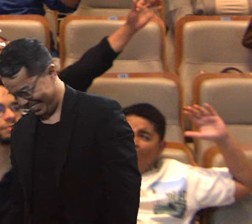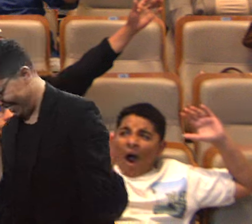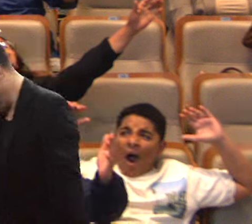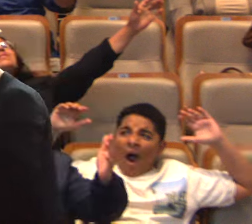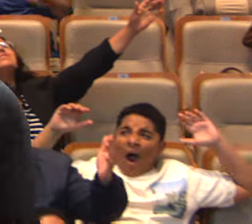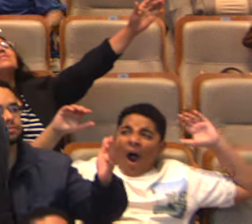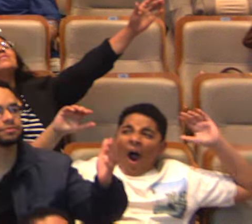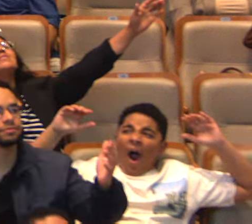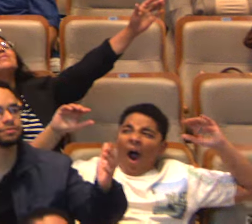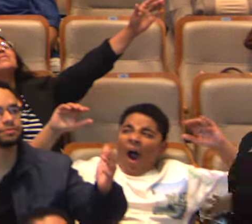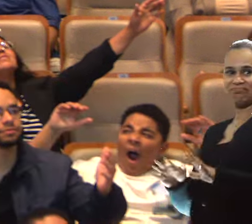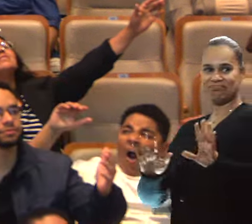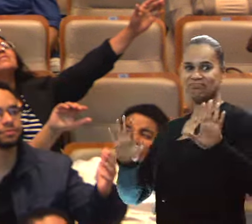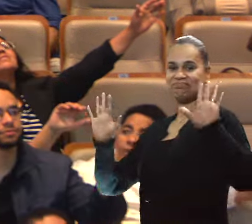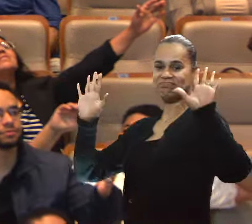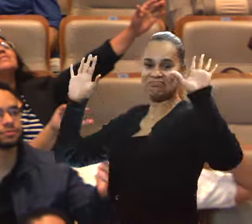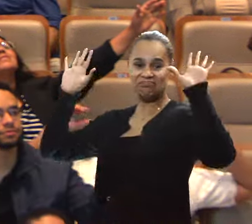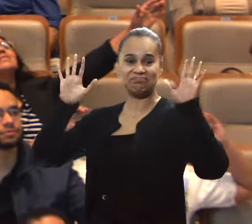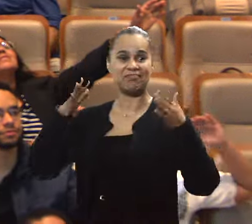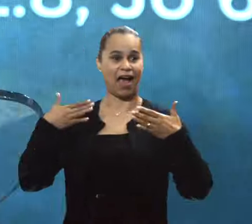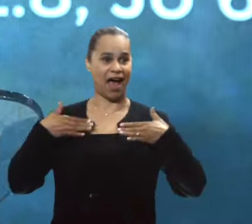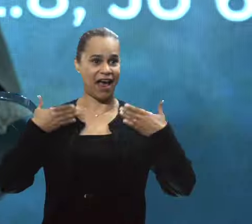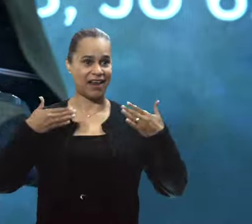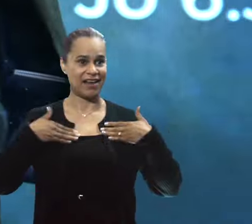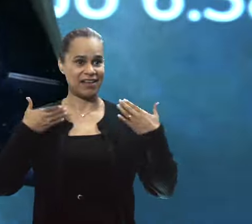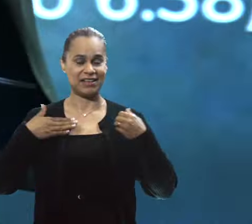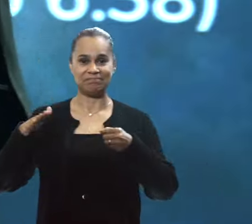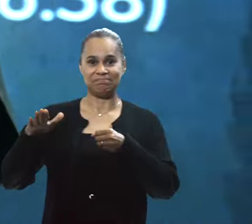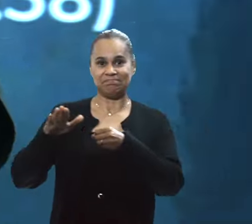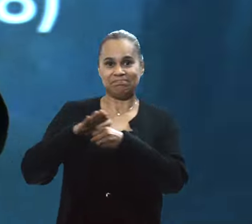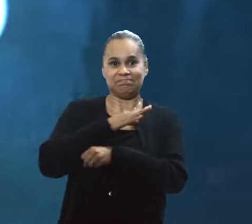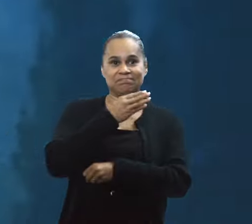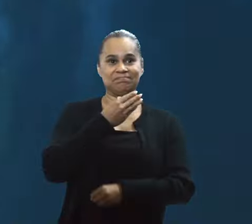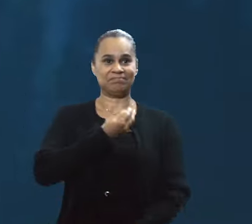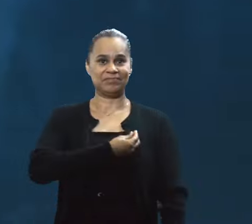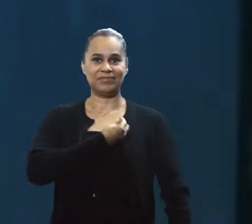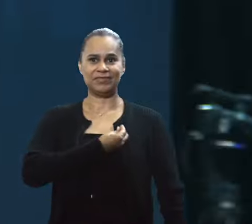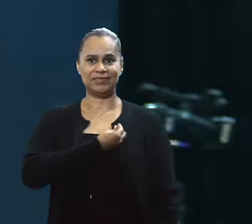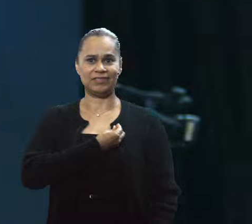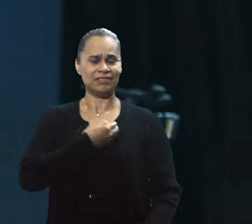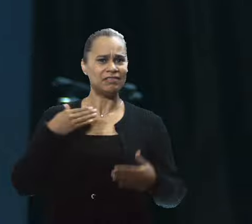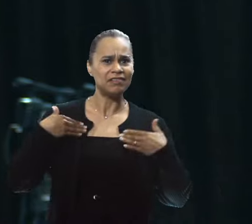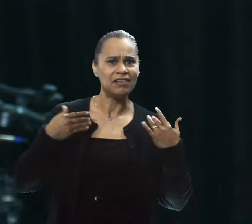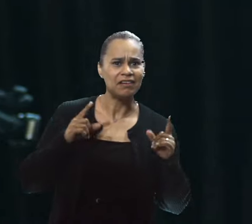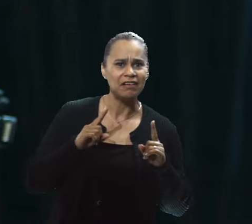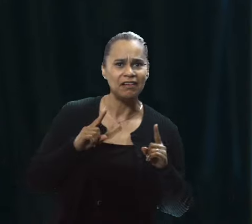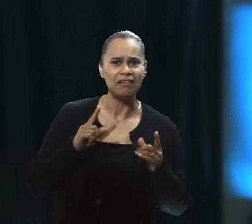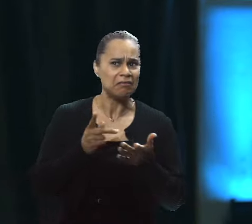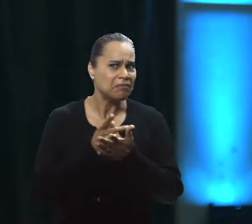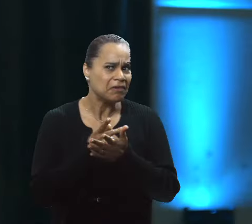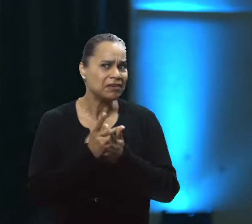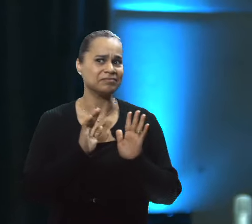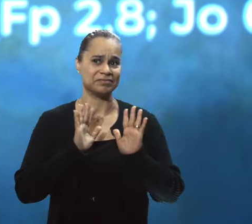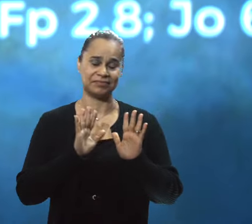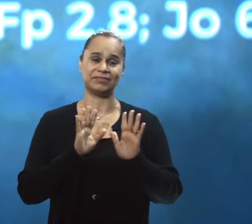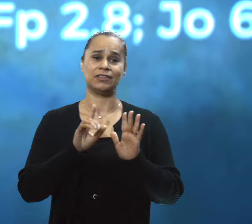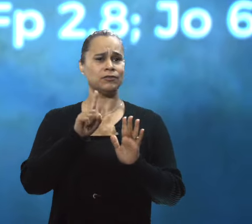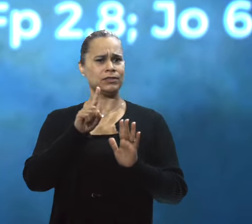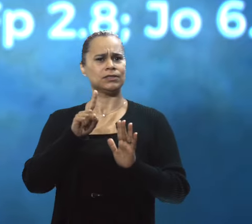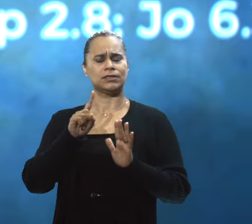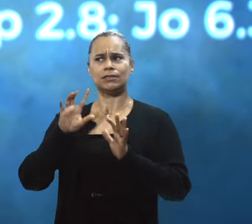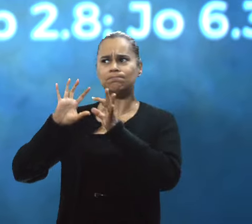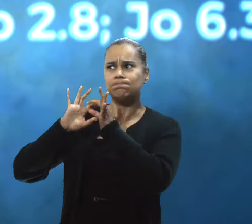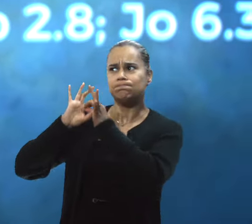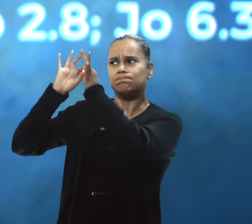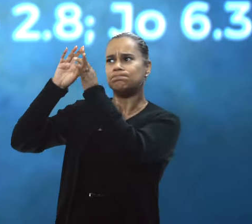na tua vida. Se não está alegre, alguma coisa está errada. Levanta aqui, Deus vai. Você está no Senhor?